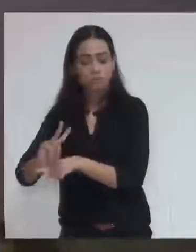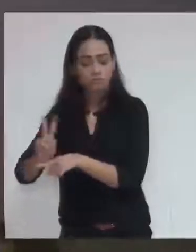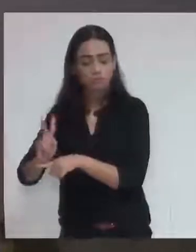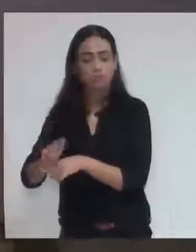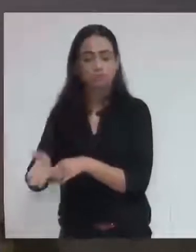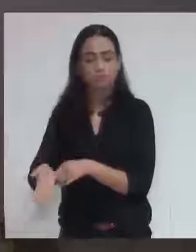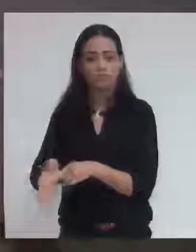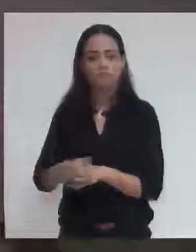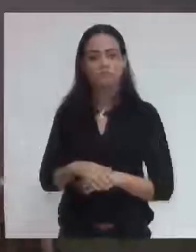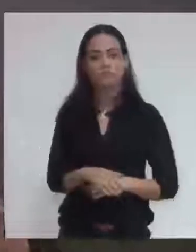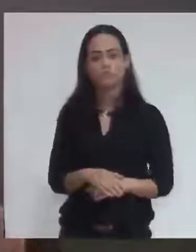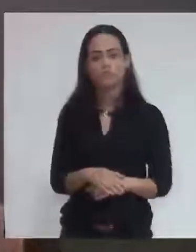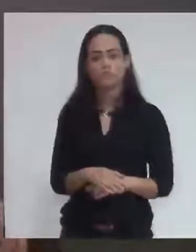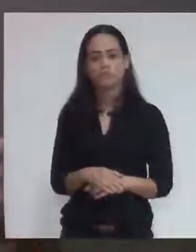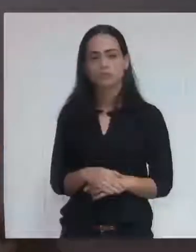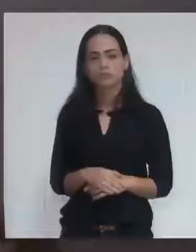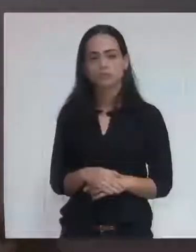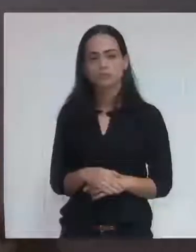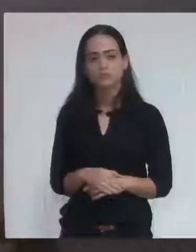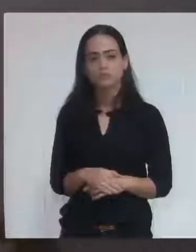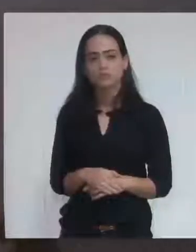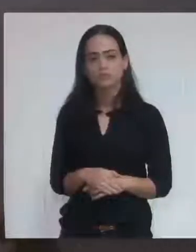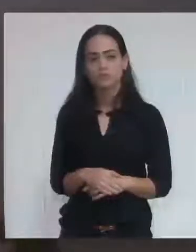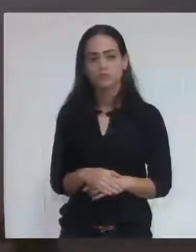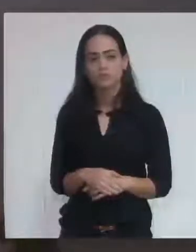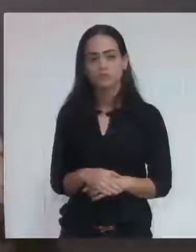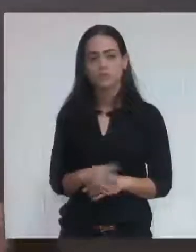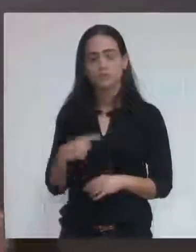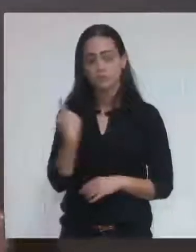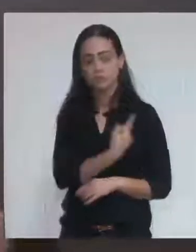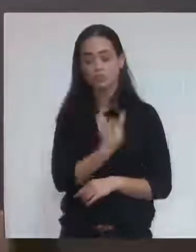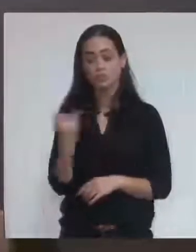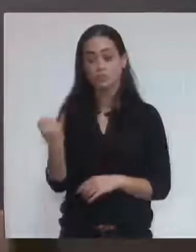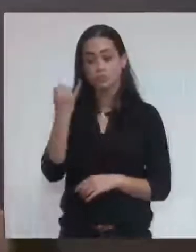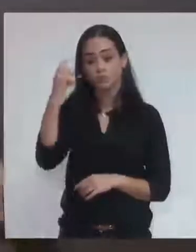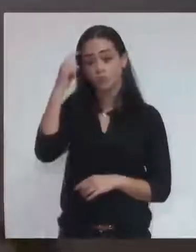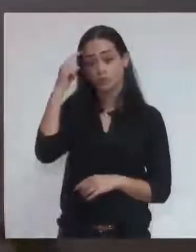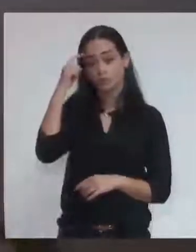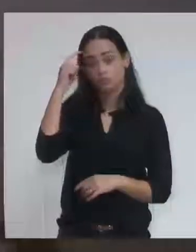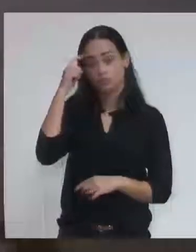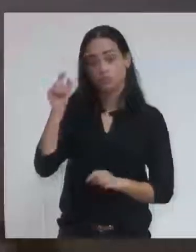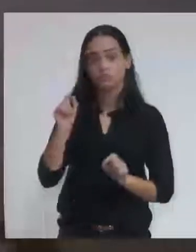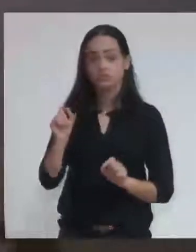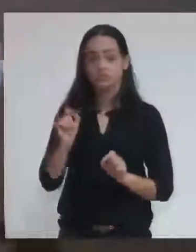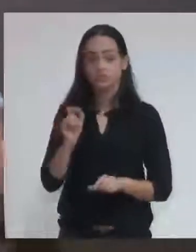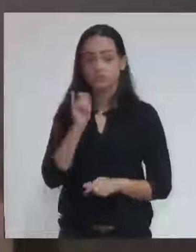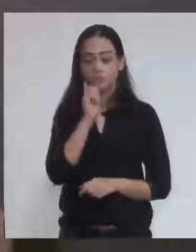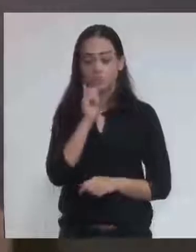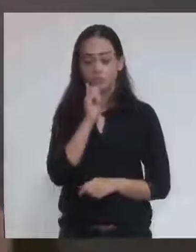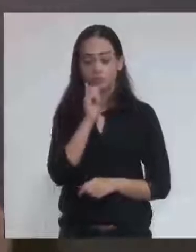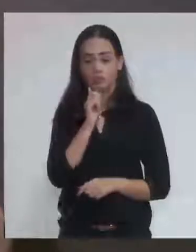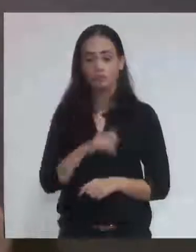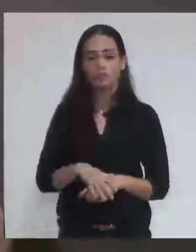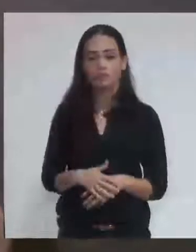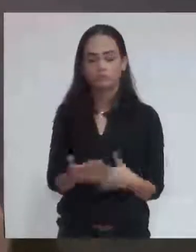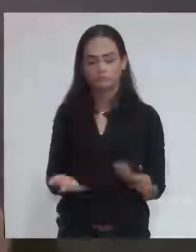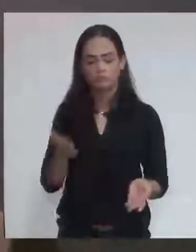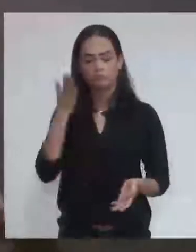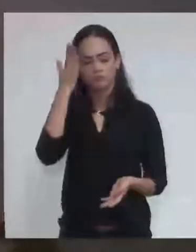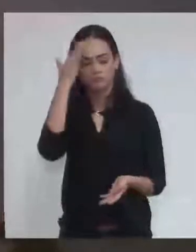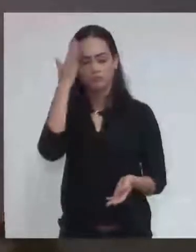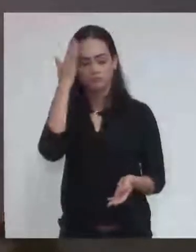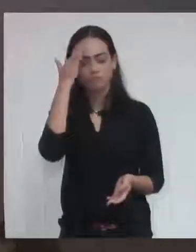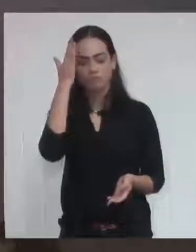não pensar nisso. Falei, peraí, então eu estou vivendo uma situação difícil, sabemos a economia como está se